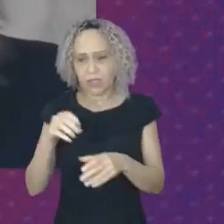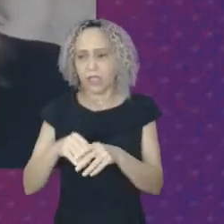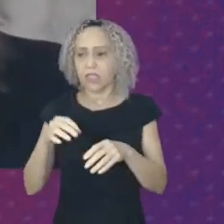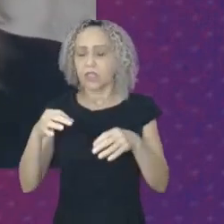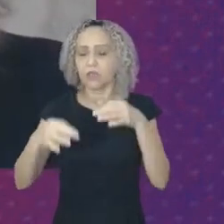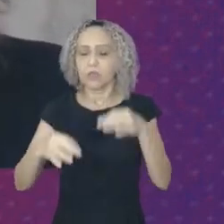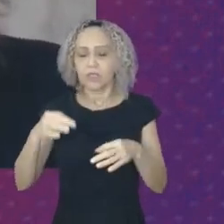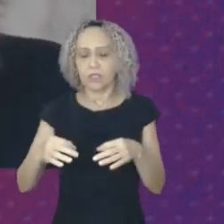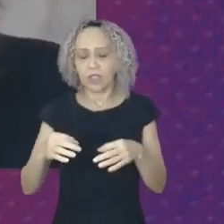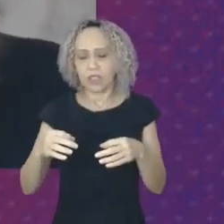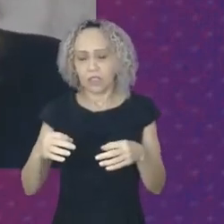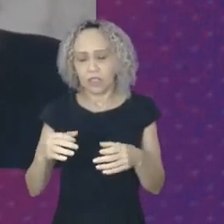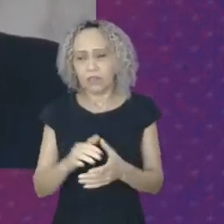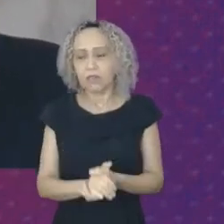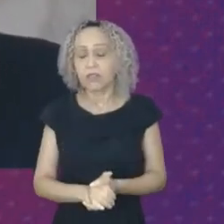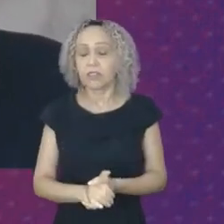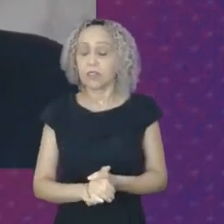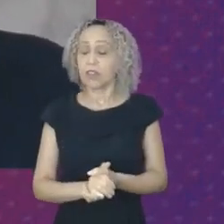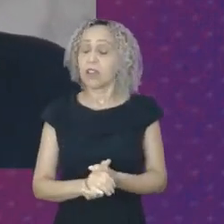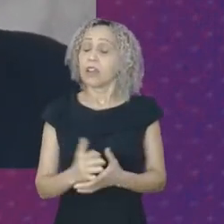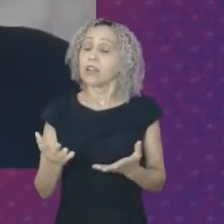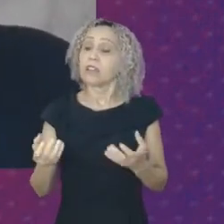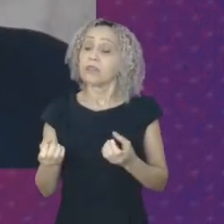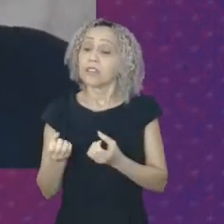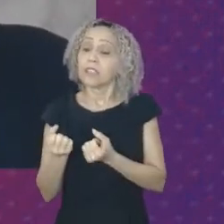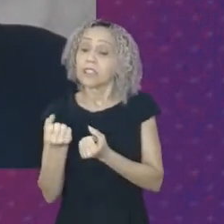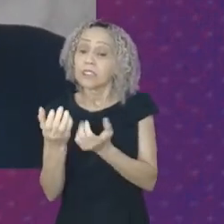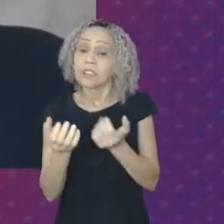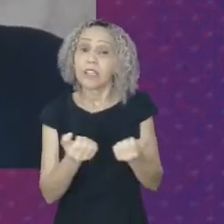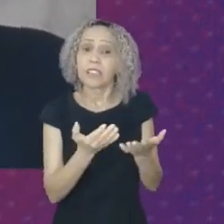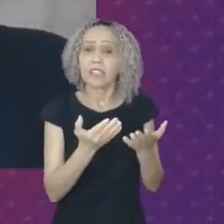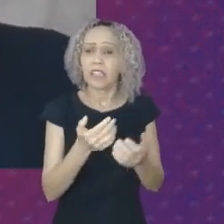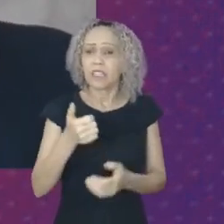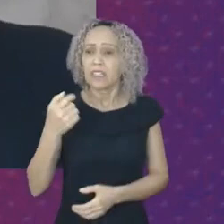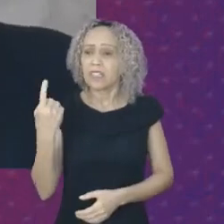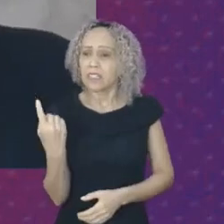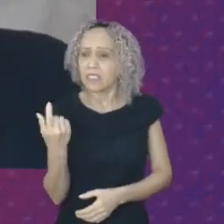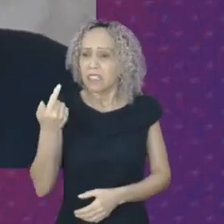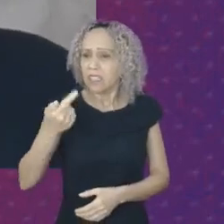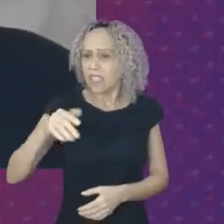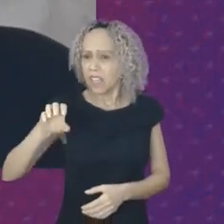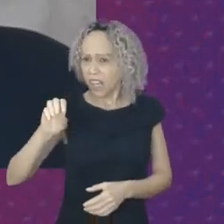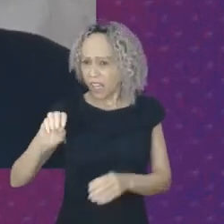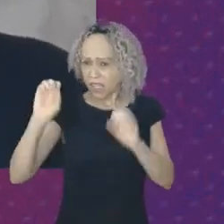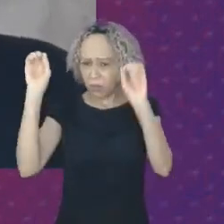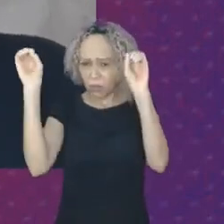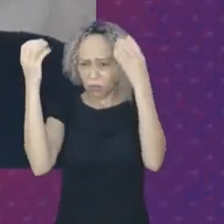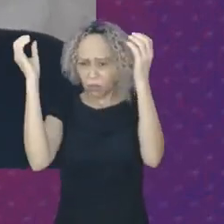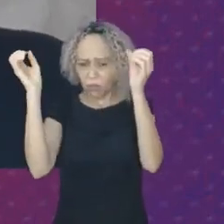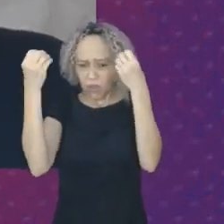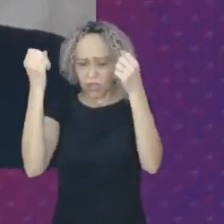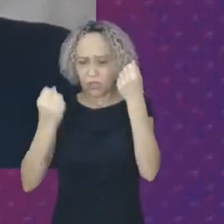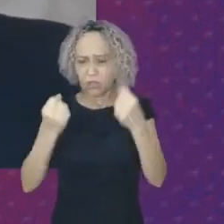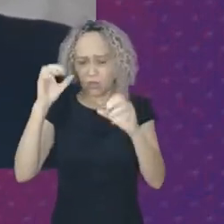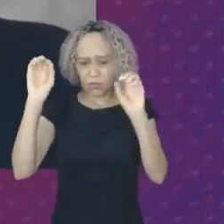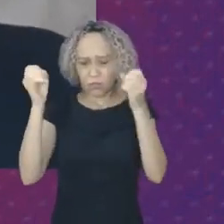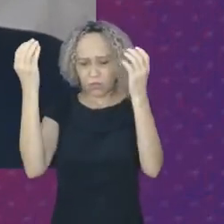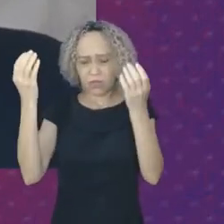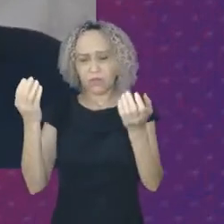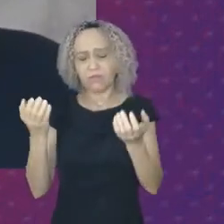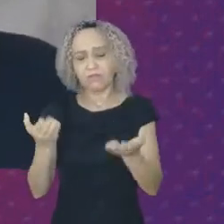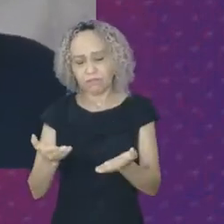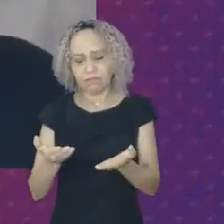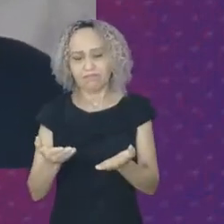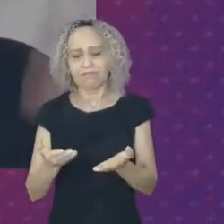de 270 viaturas para as delegacias especializadas da mulher e para as patrulhas Maria da